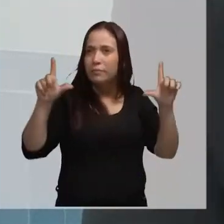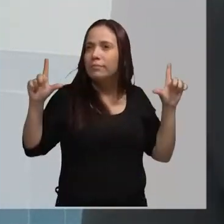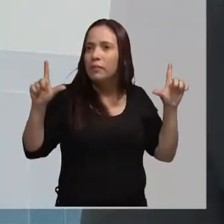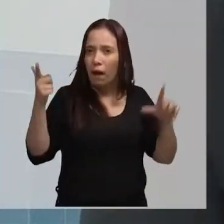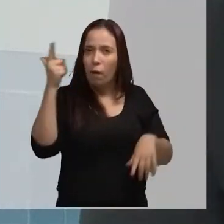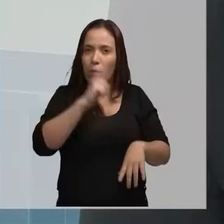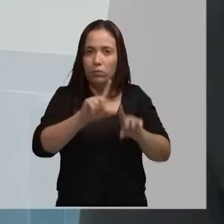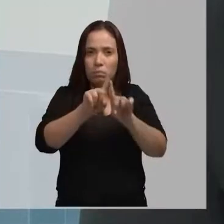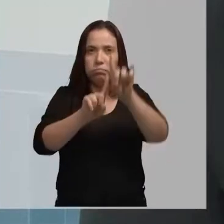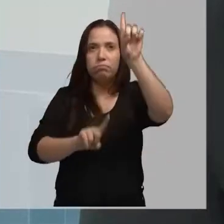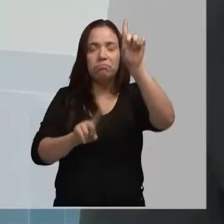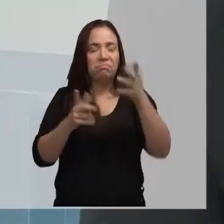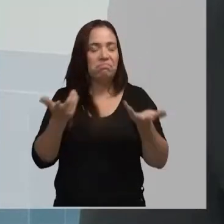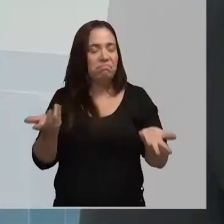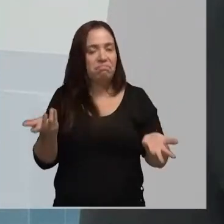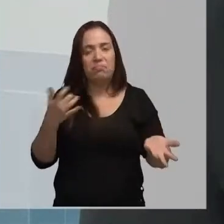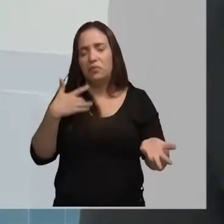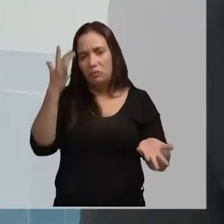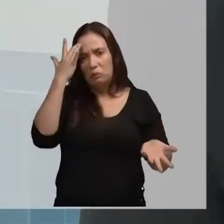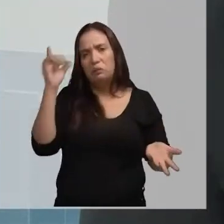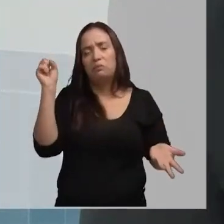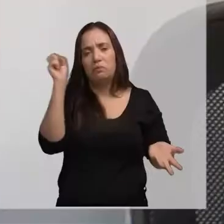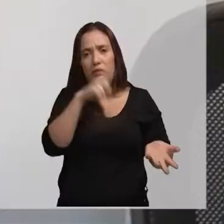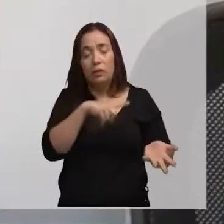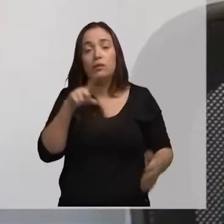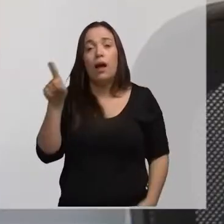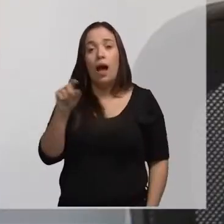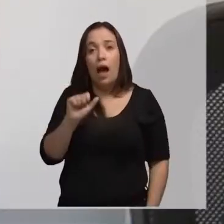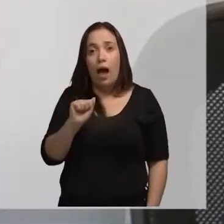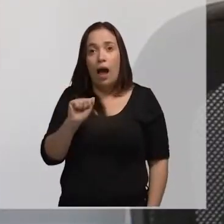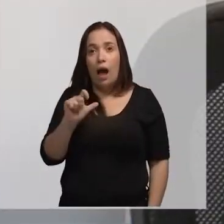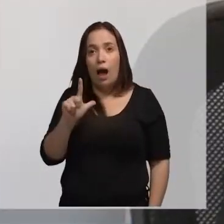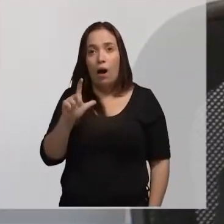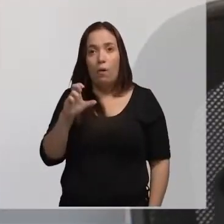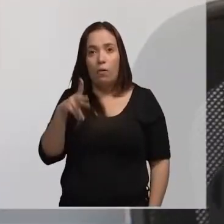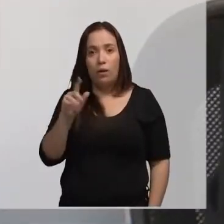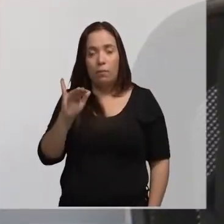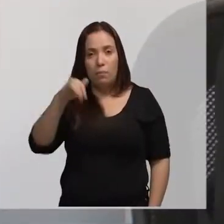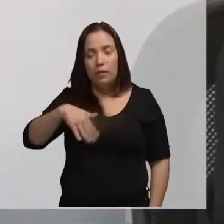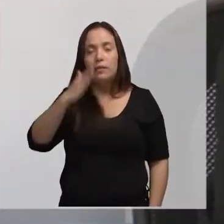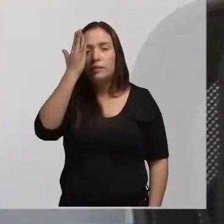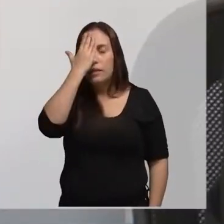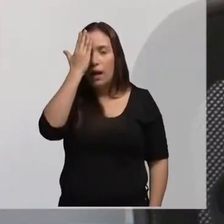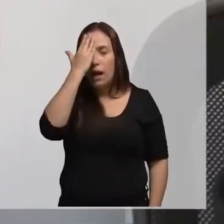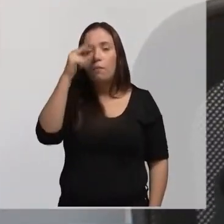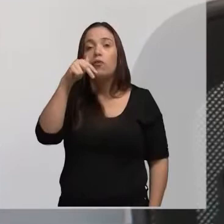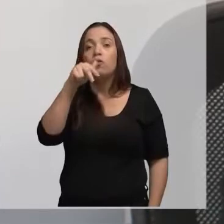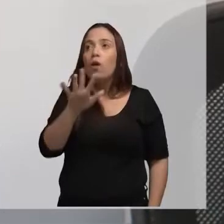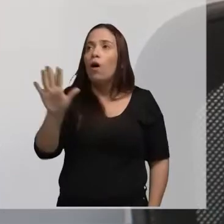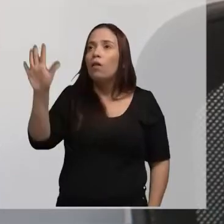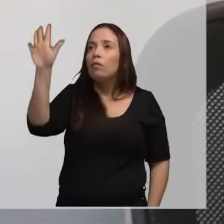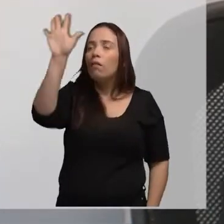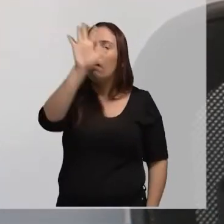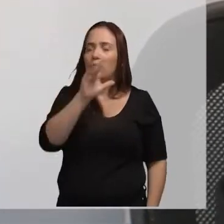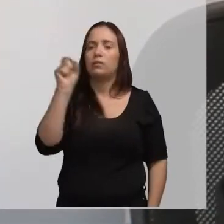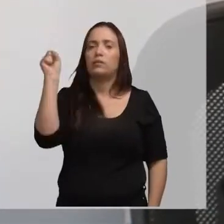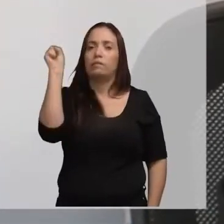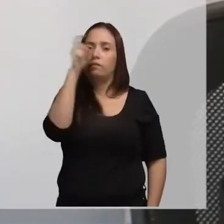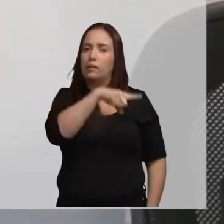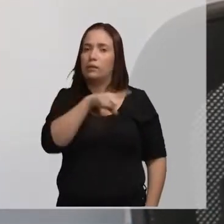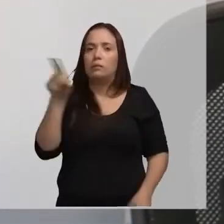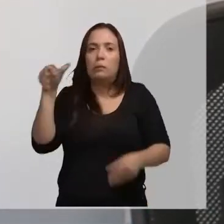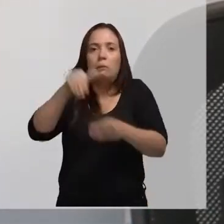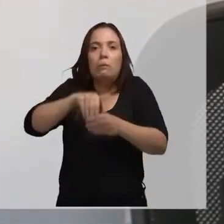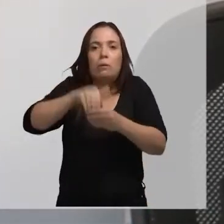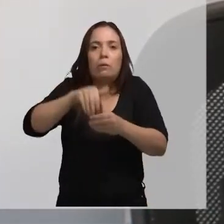Dificilmente. O presidenciável Geraldo Alckmin sabe que na região Nordeste, muito difícil um